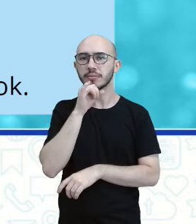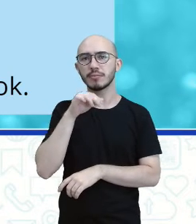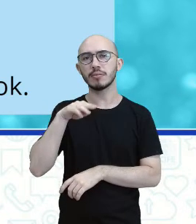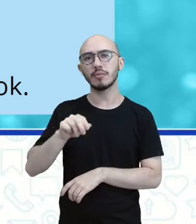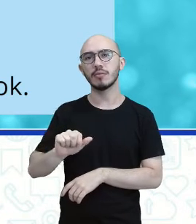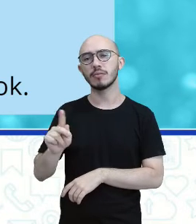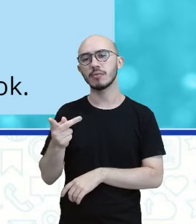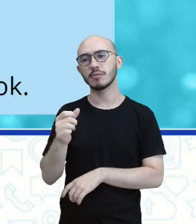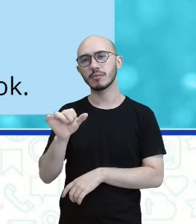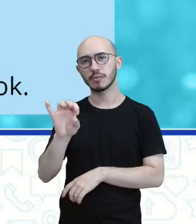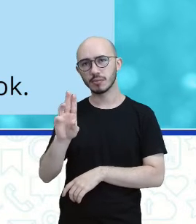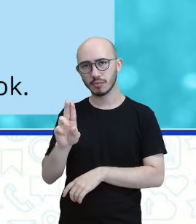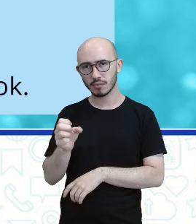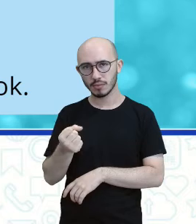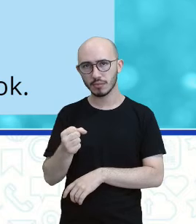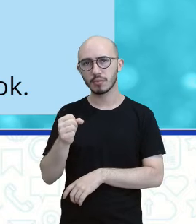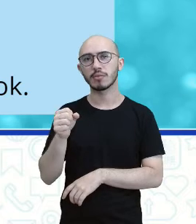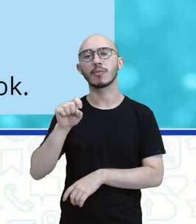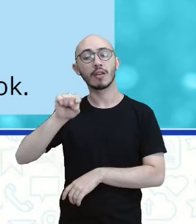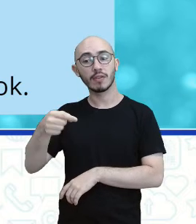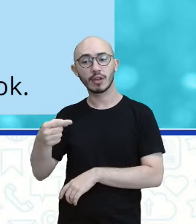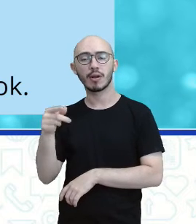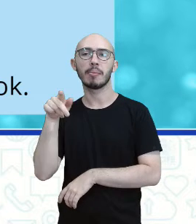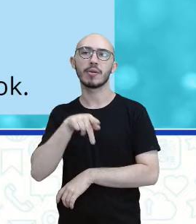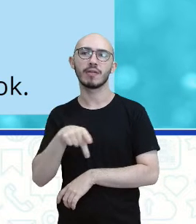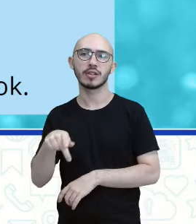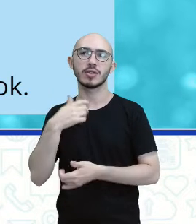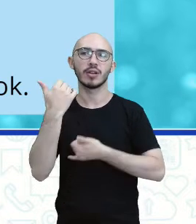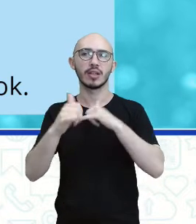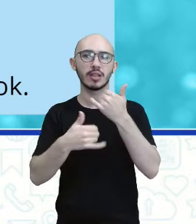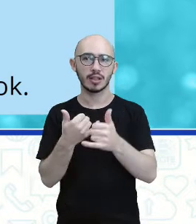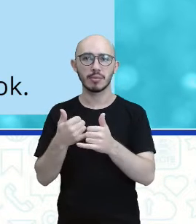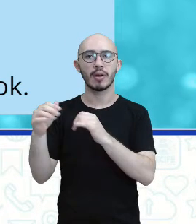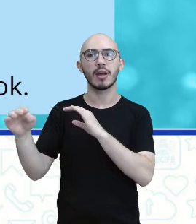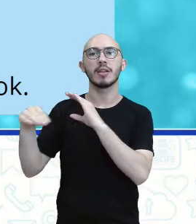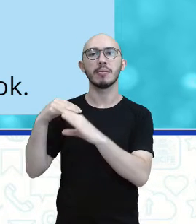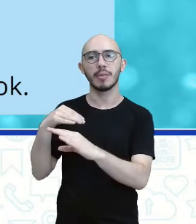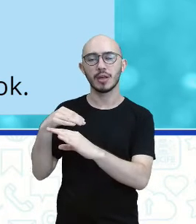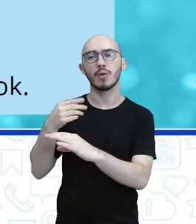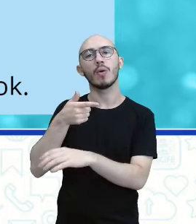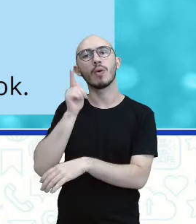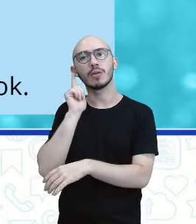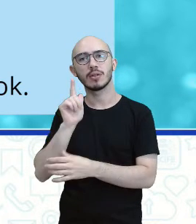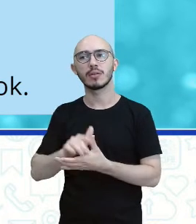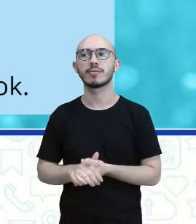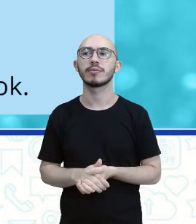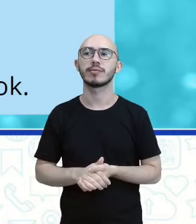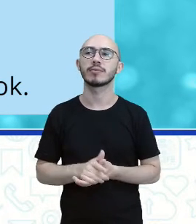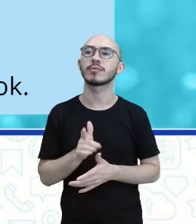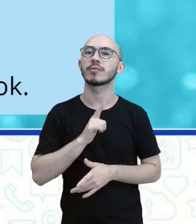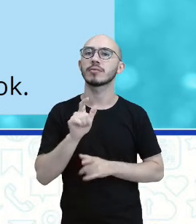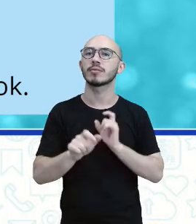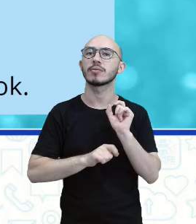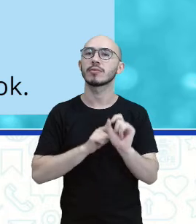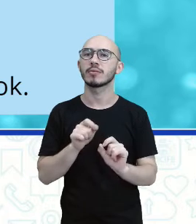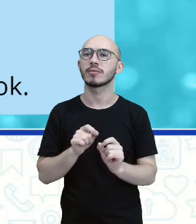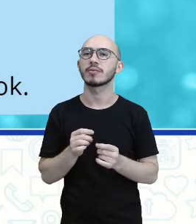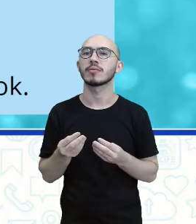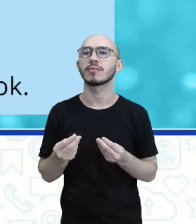de Química, me mandou o e-mail ontem. Então, ó, o professor de Química é um aposto, visto que é